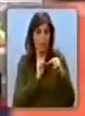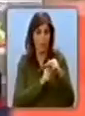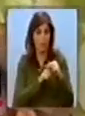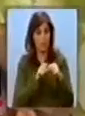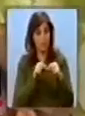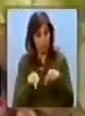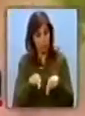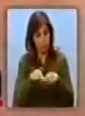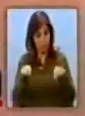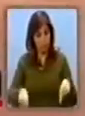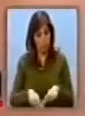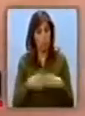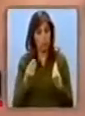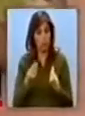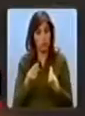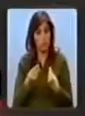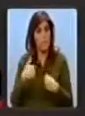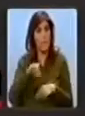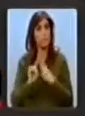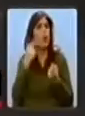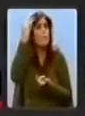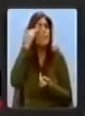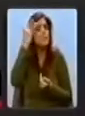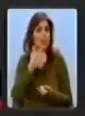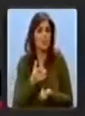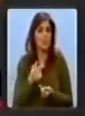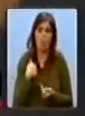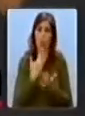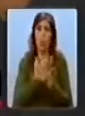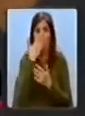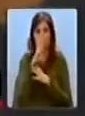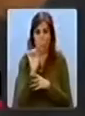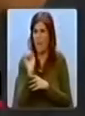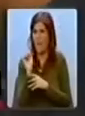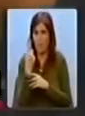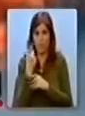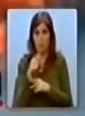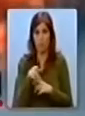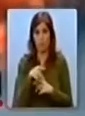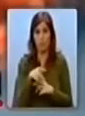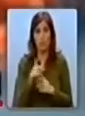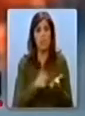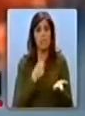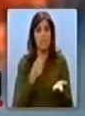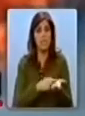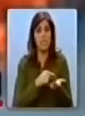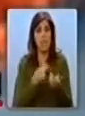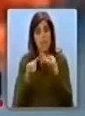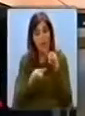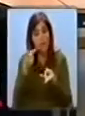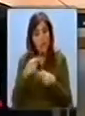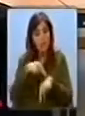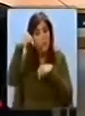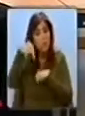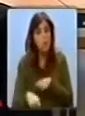muitas, mais do que inicialmente se possa imaginar. Eu dou-lhe um exemplo muito rápido, que é a questão da necessidade de medição no momento de